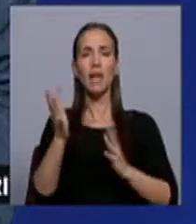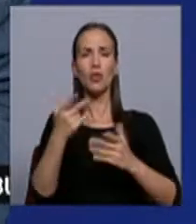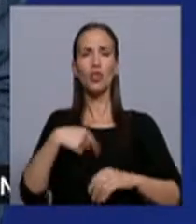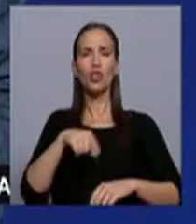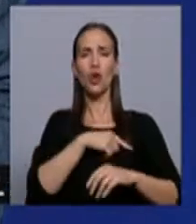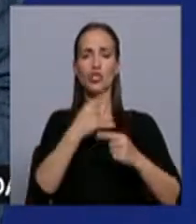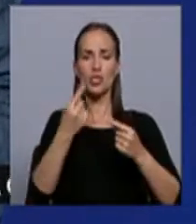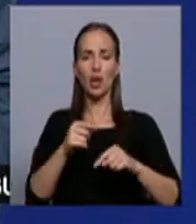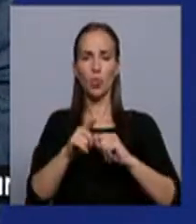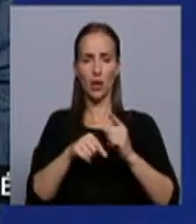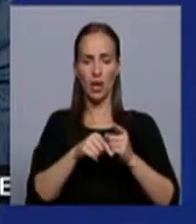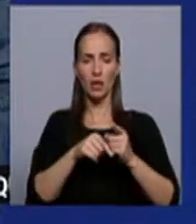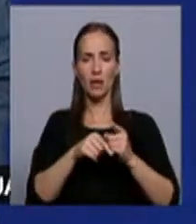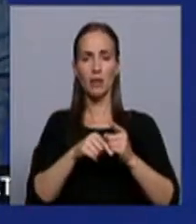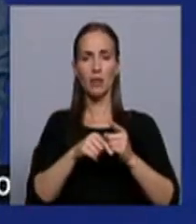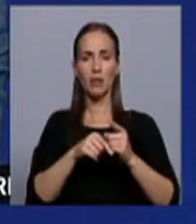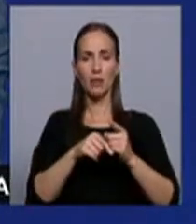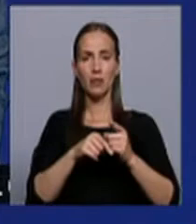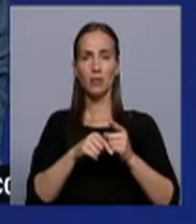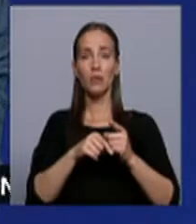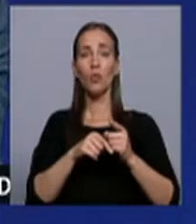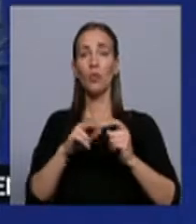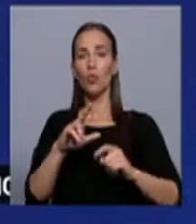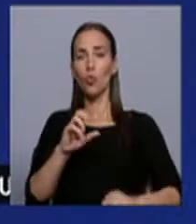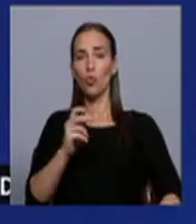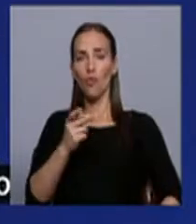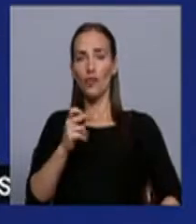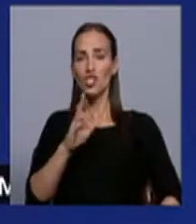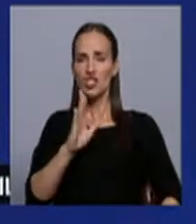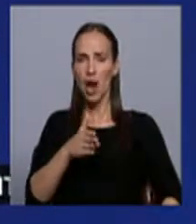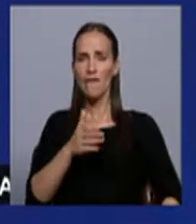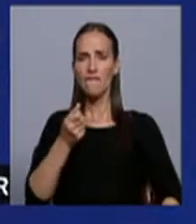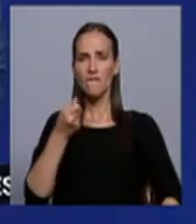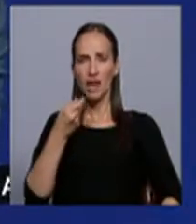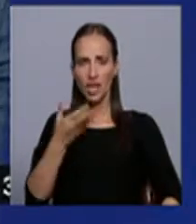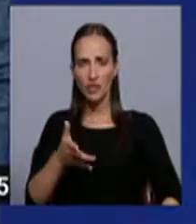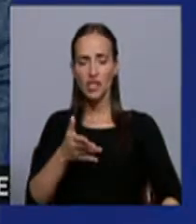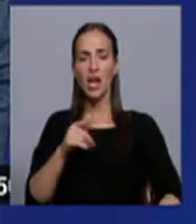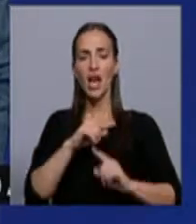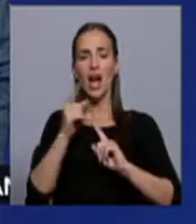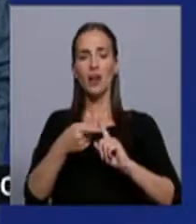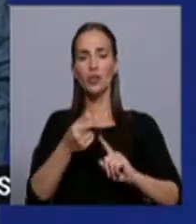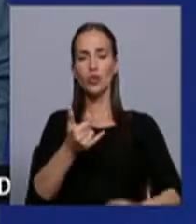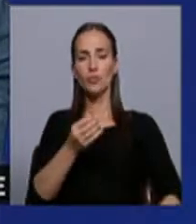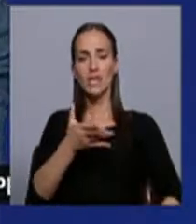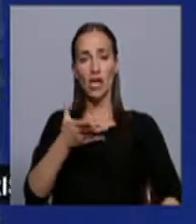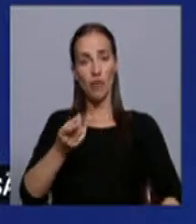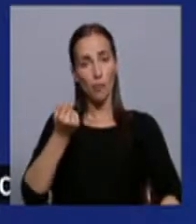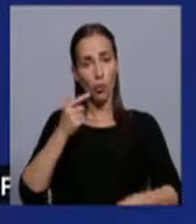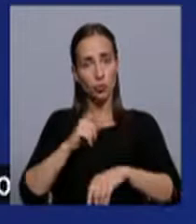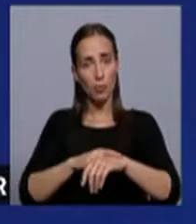entre dois instrumentos tecnologicamente extraordinários e superiores. Então, o que é que nós temos? Temos que o rover